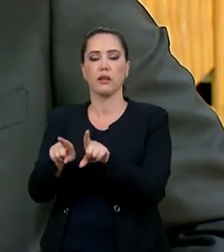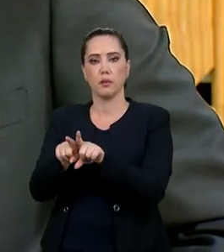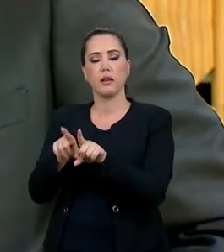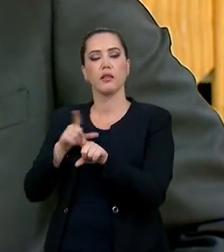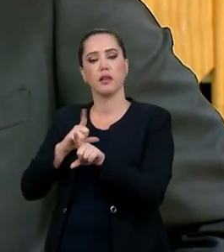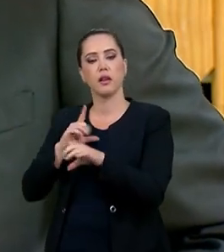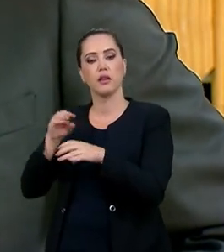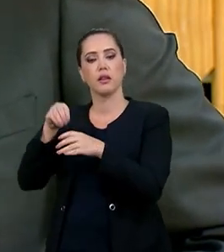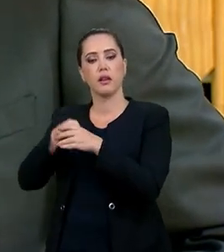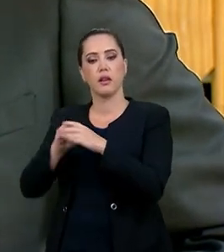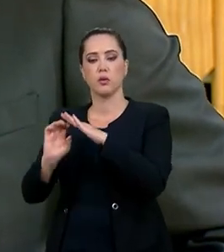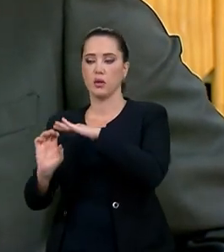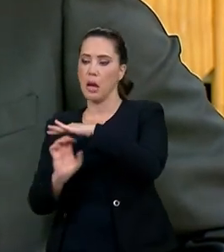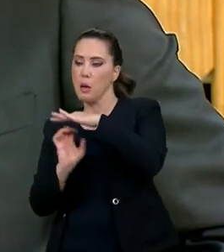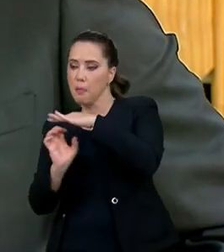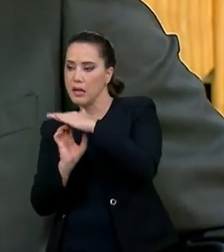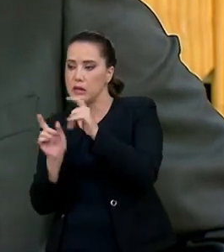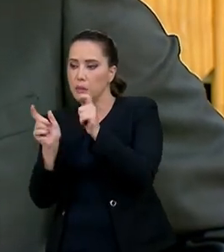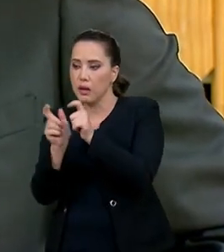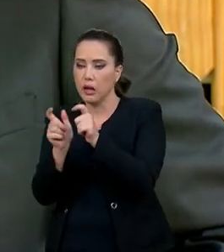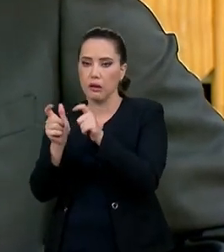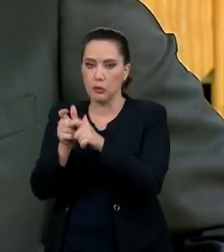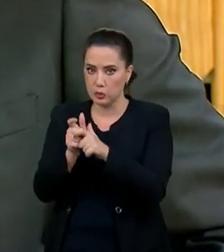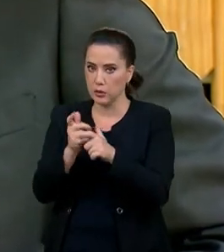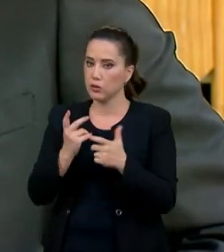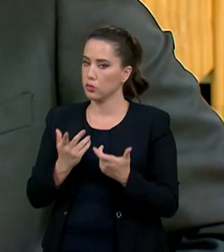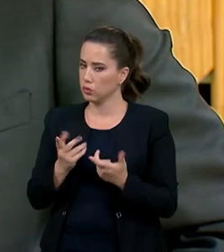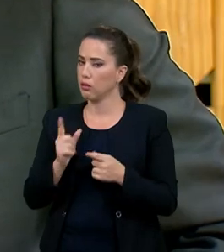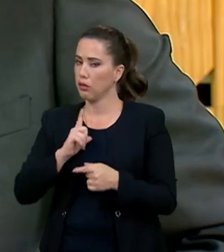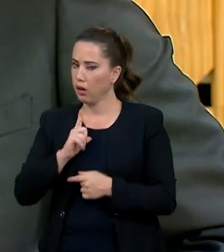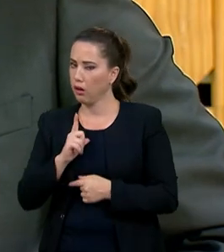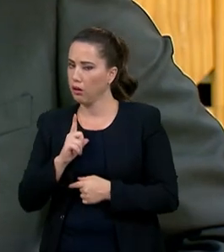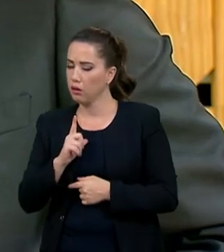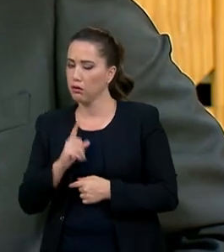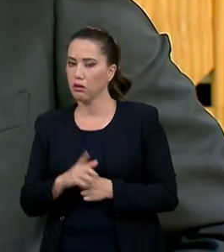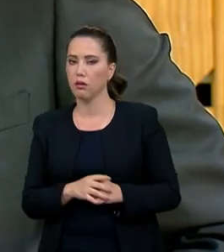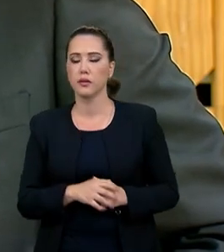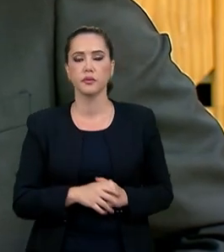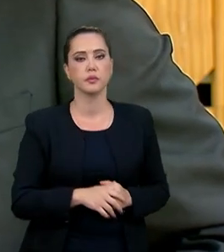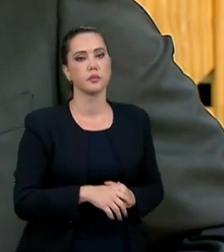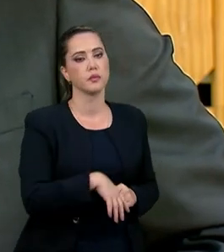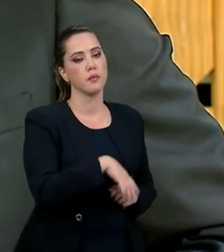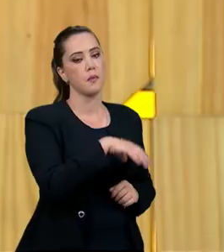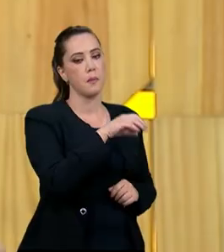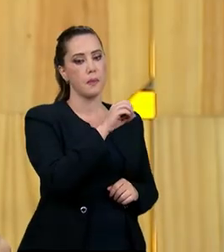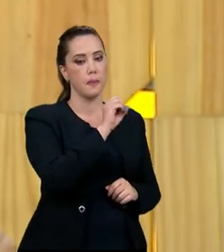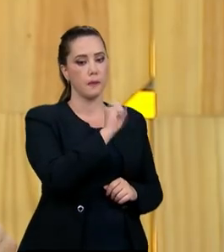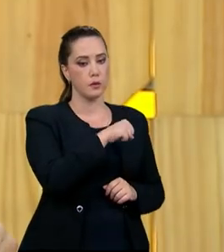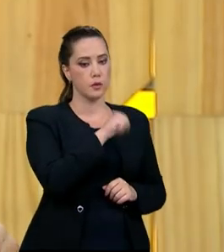no país, pela interlocução que o senhor tem com esses arranjos produtivos? Sim, bastante.